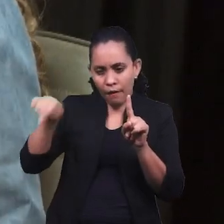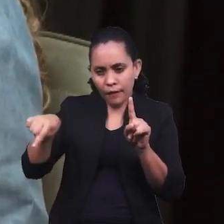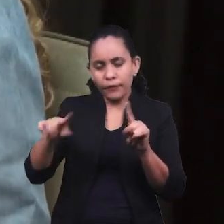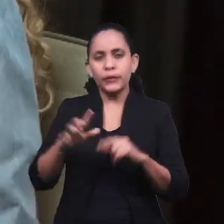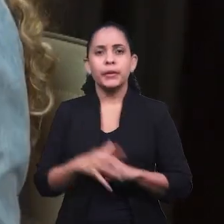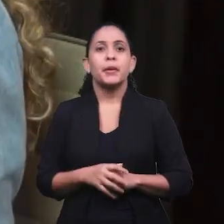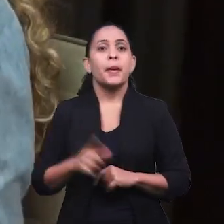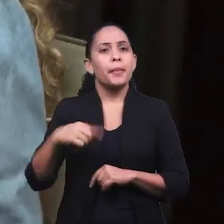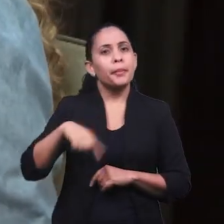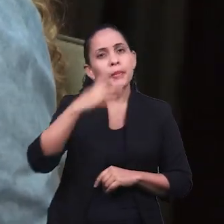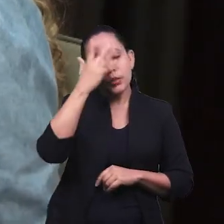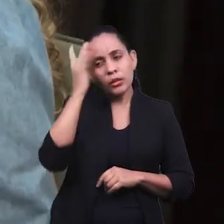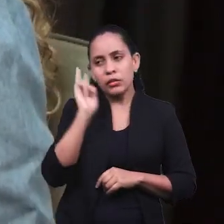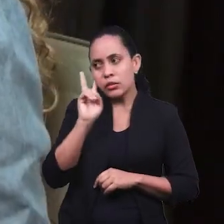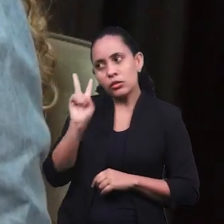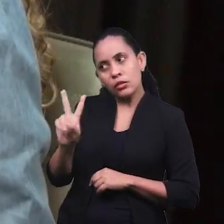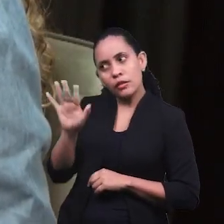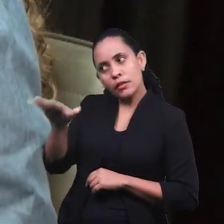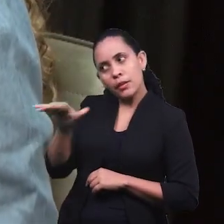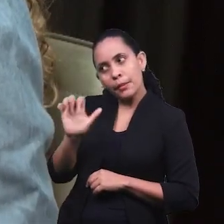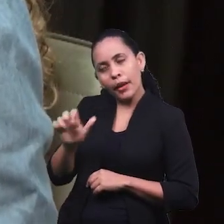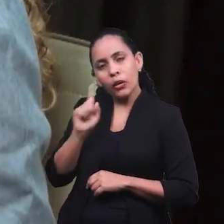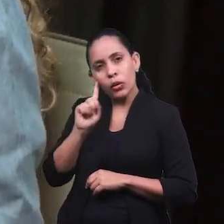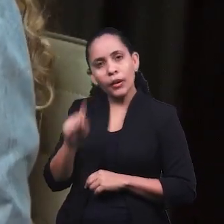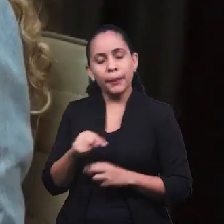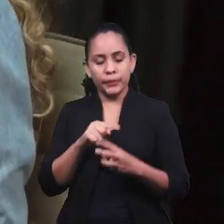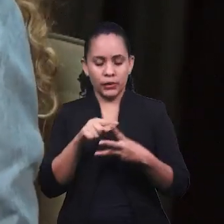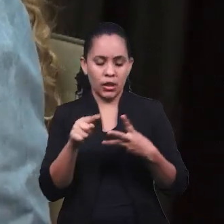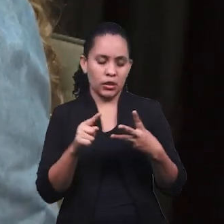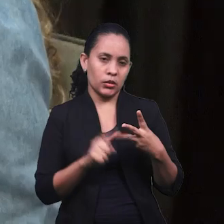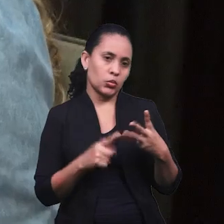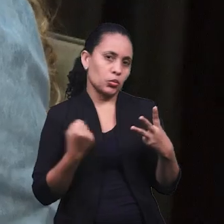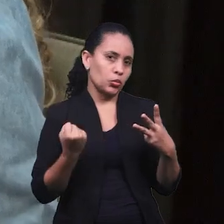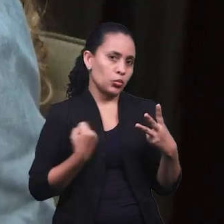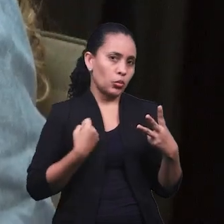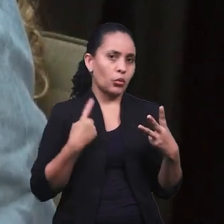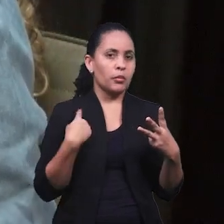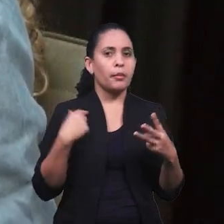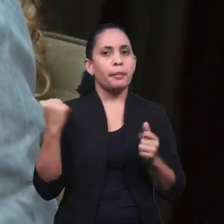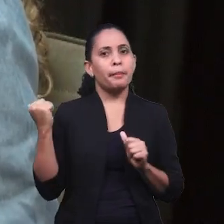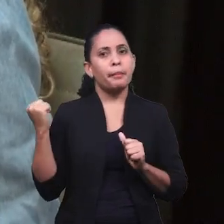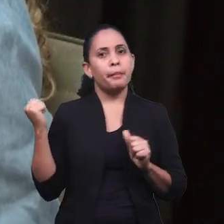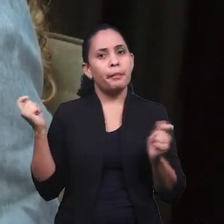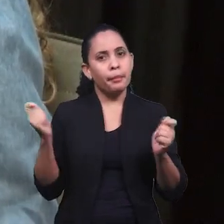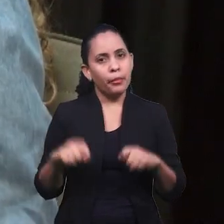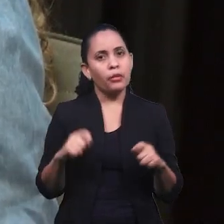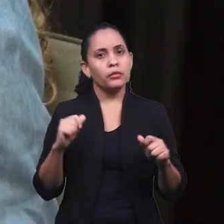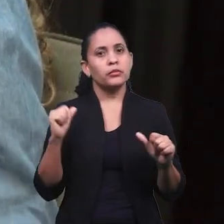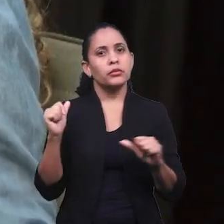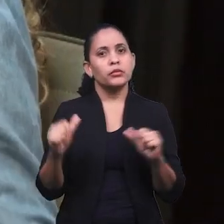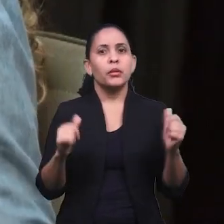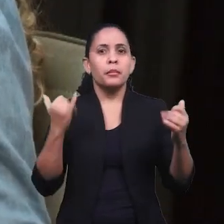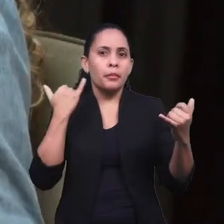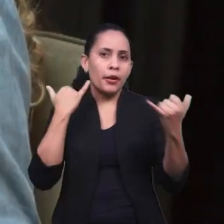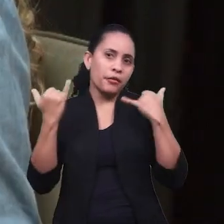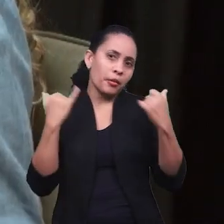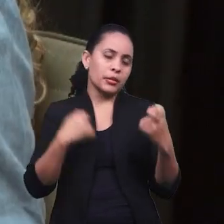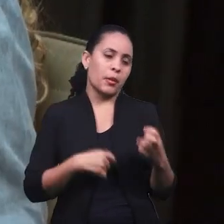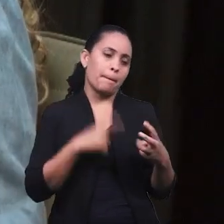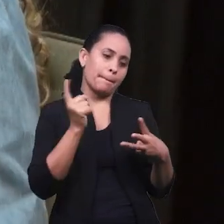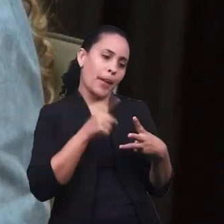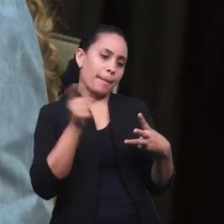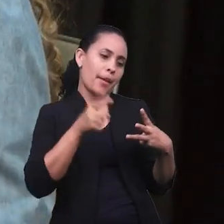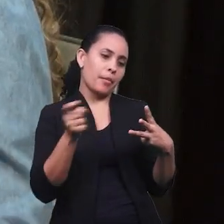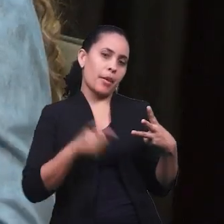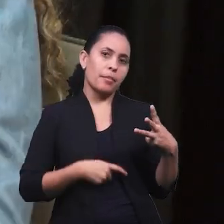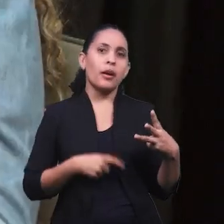acontecer, também como ele citou sobre a prevenção de riscos, né? Uhum. E ela é voltada